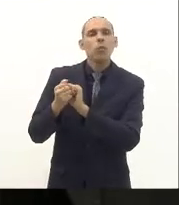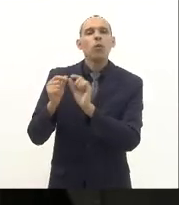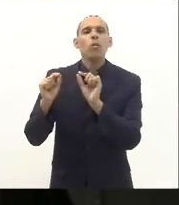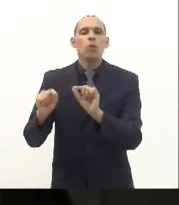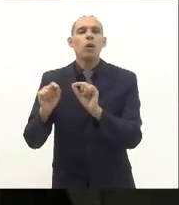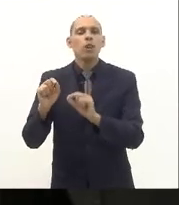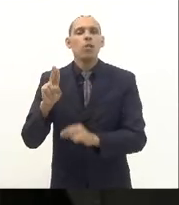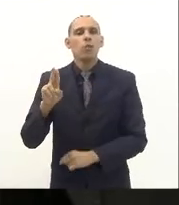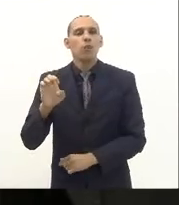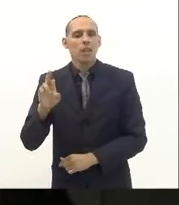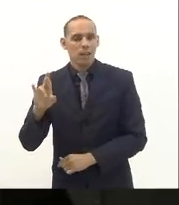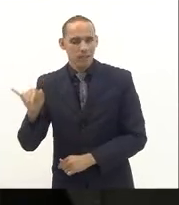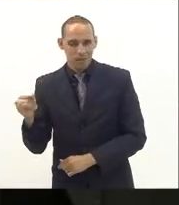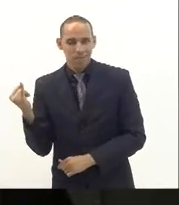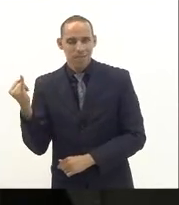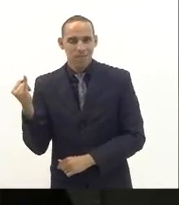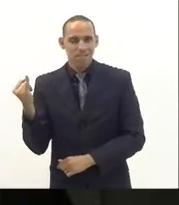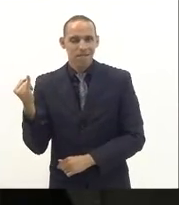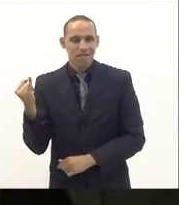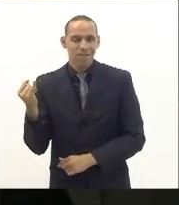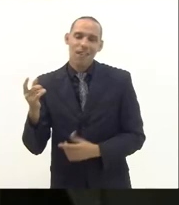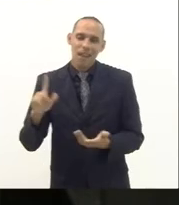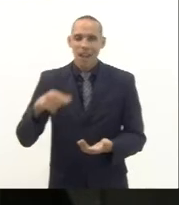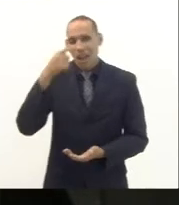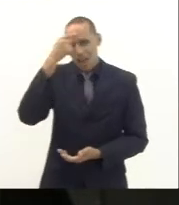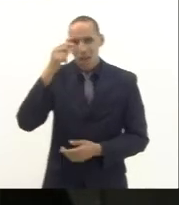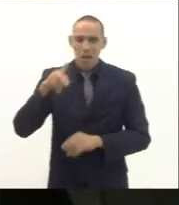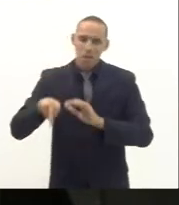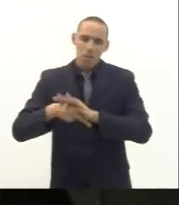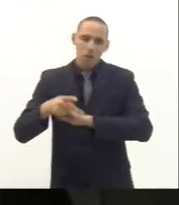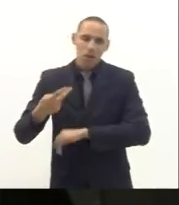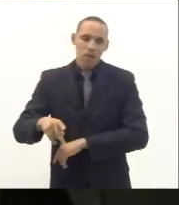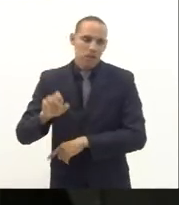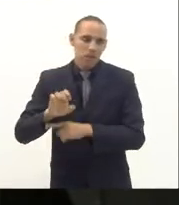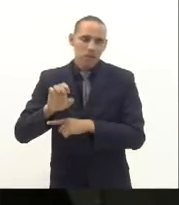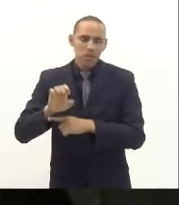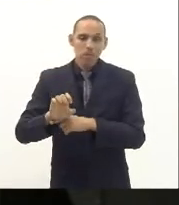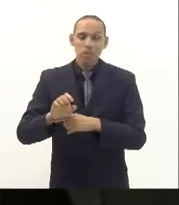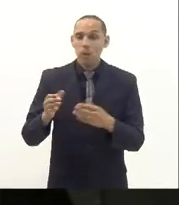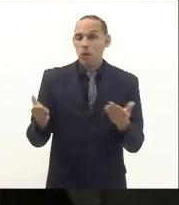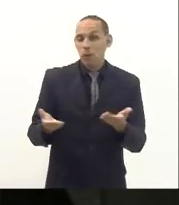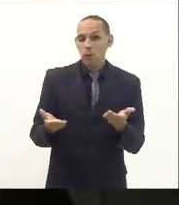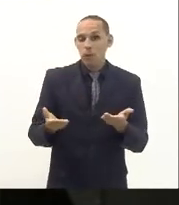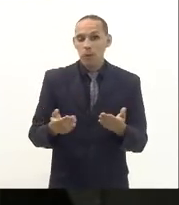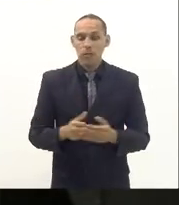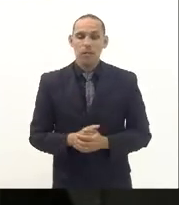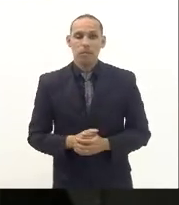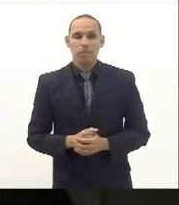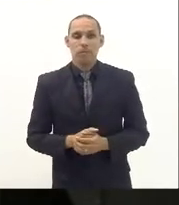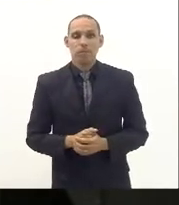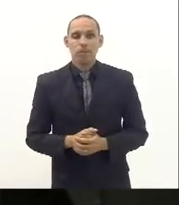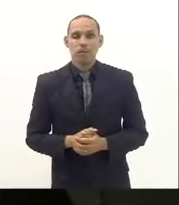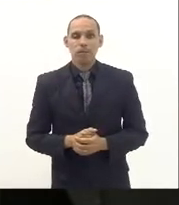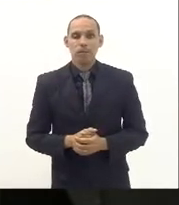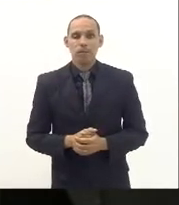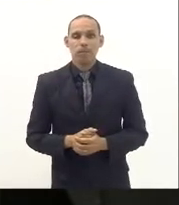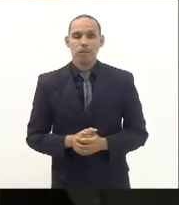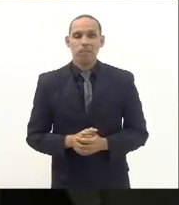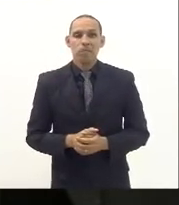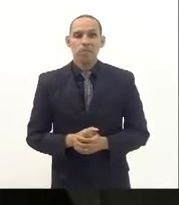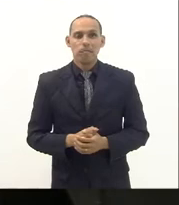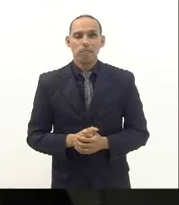in our a nossa Universidade do Estado do Rio de Janeiro e hoje e hoje